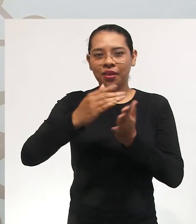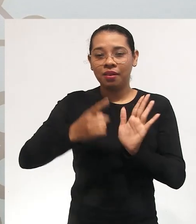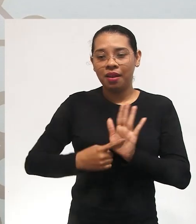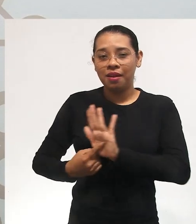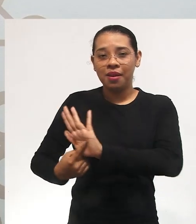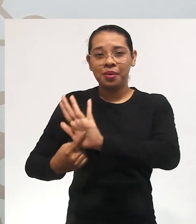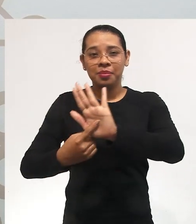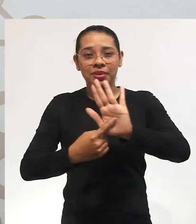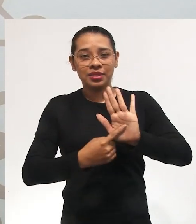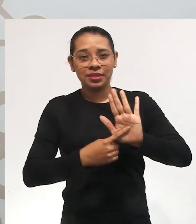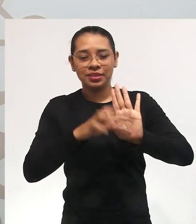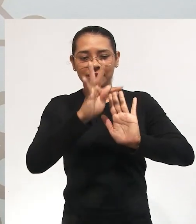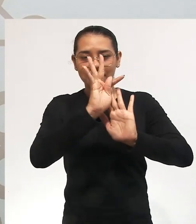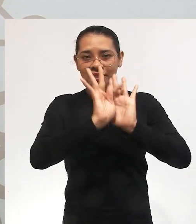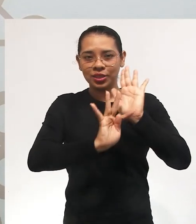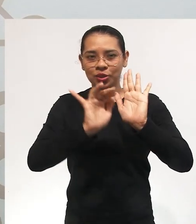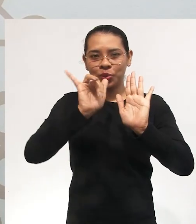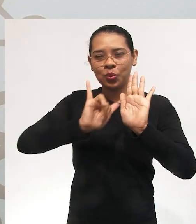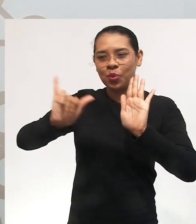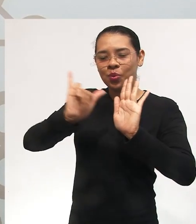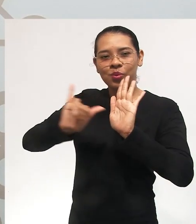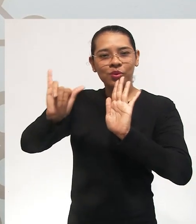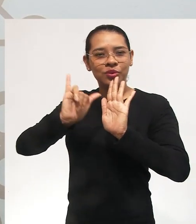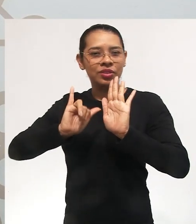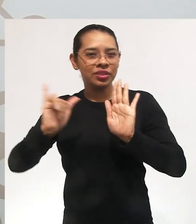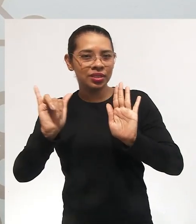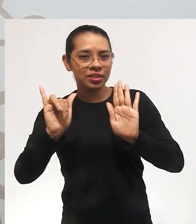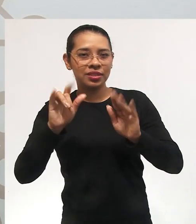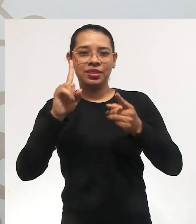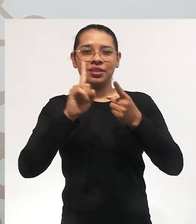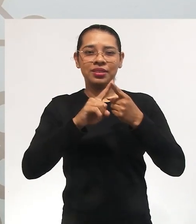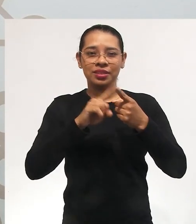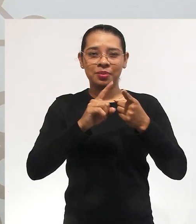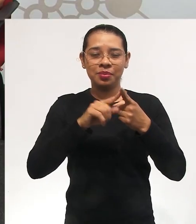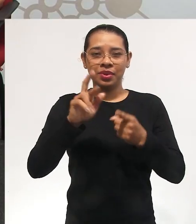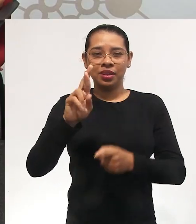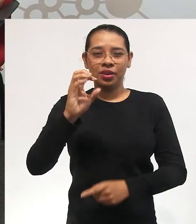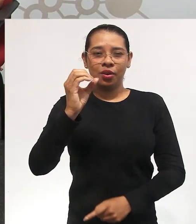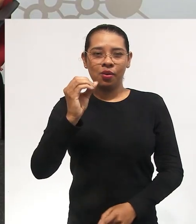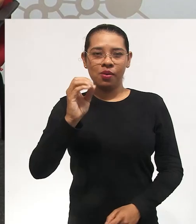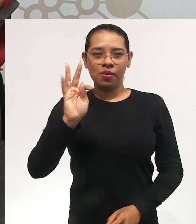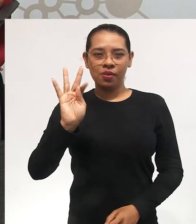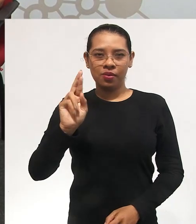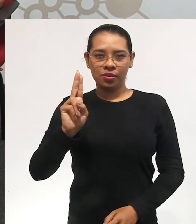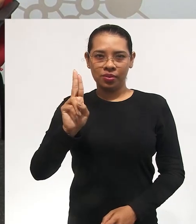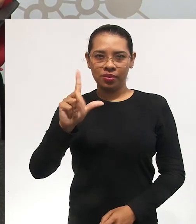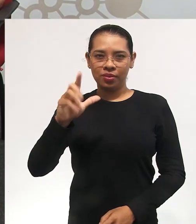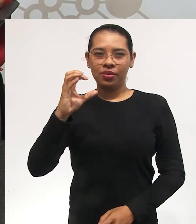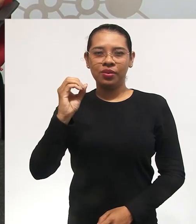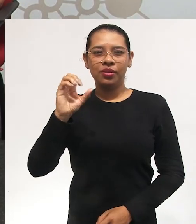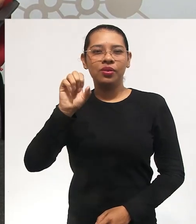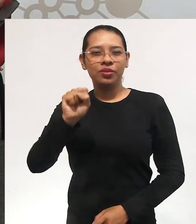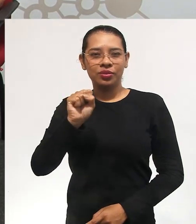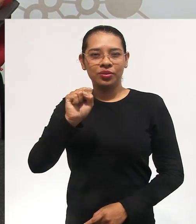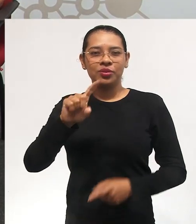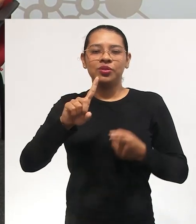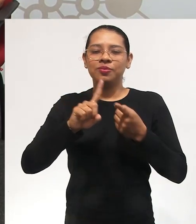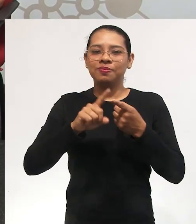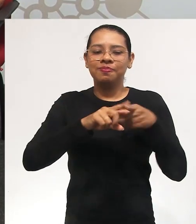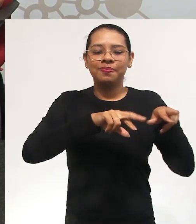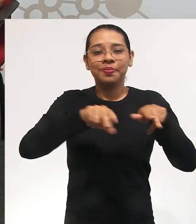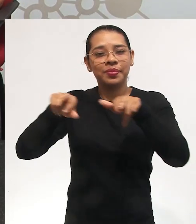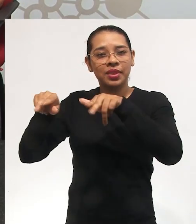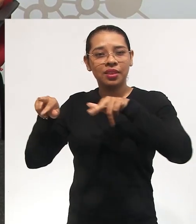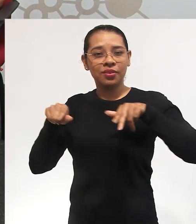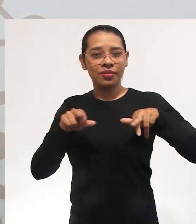trazer notícias, começaram a trazer anúncios, né? Rótulos. Eu lembro que essa questão